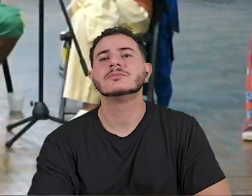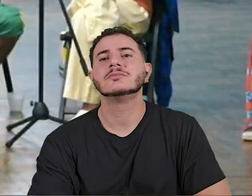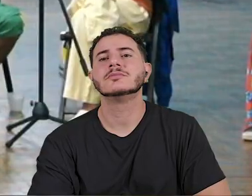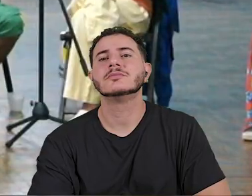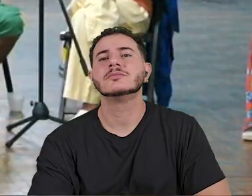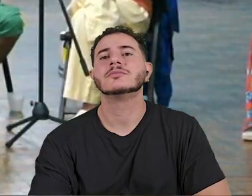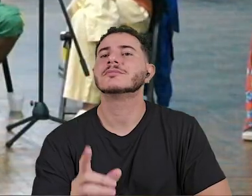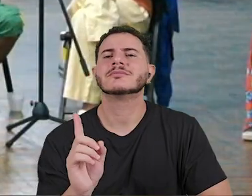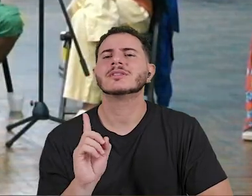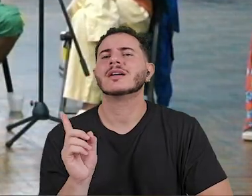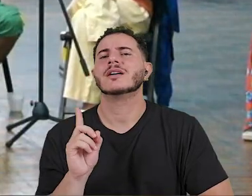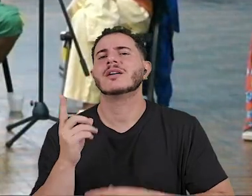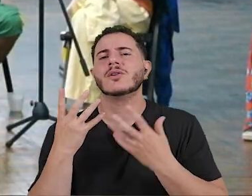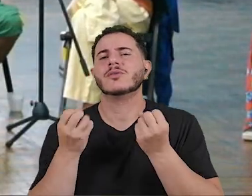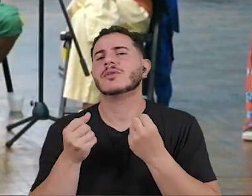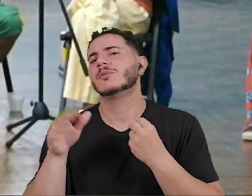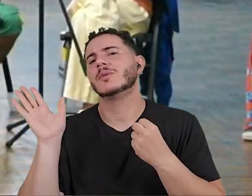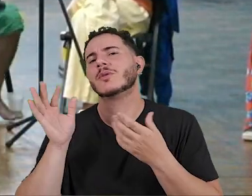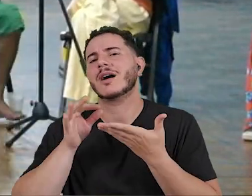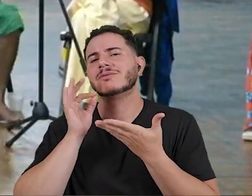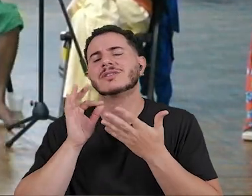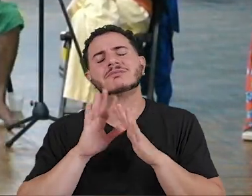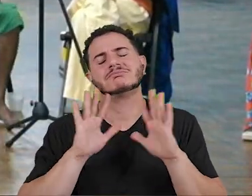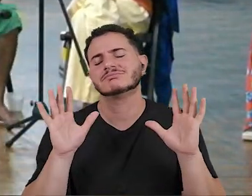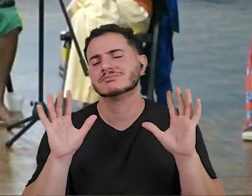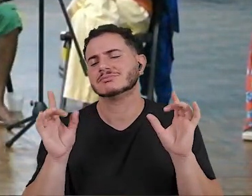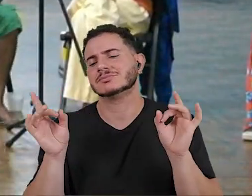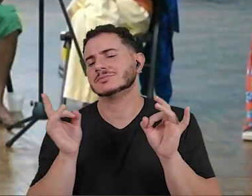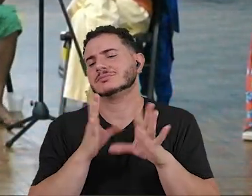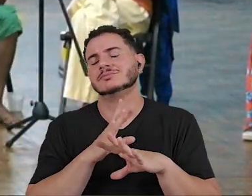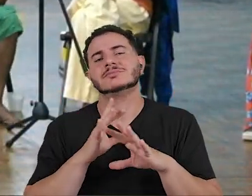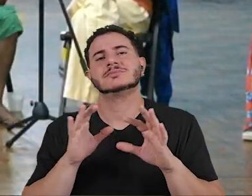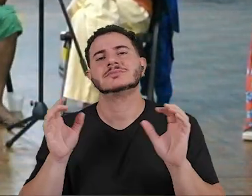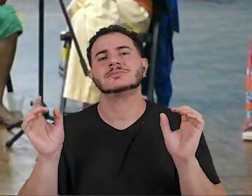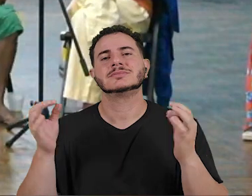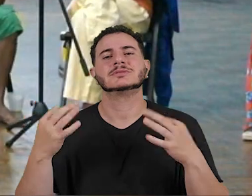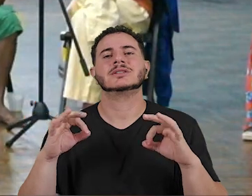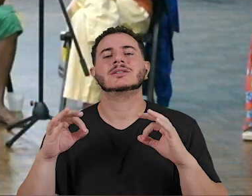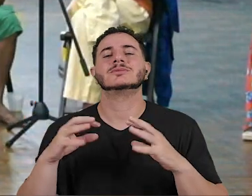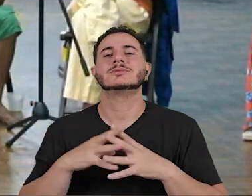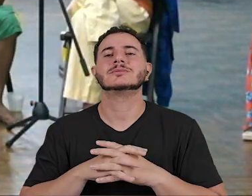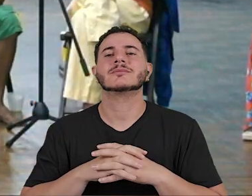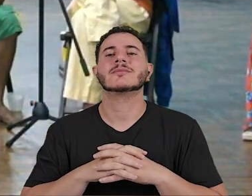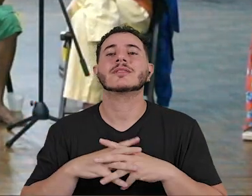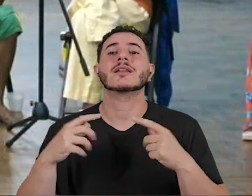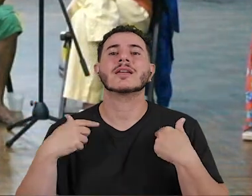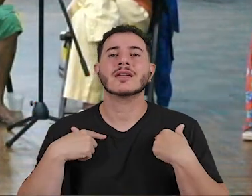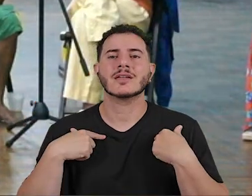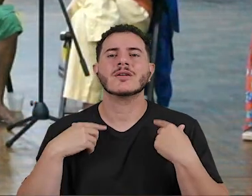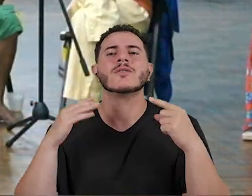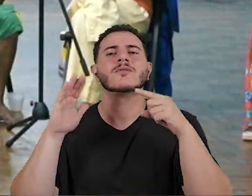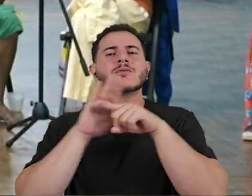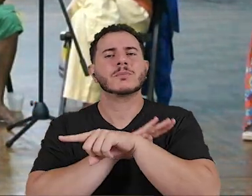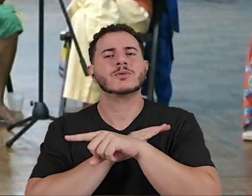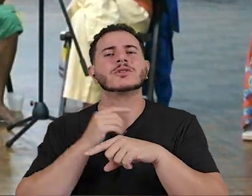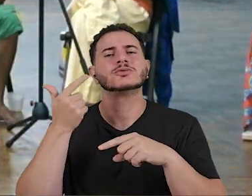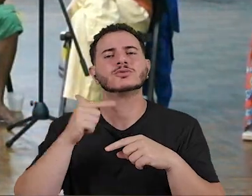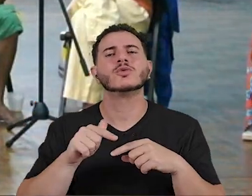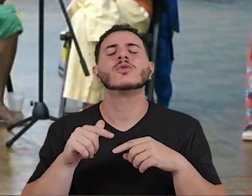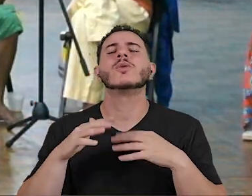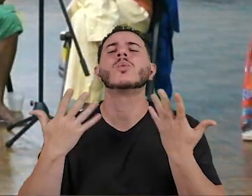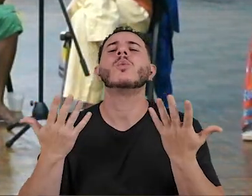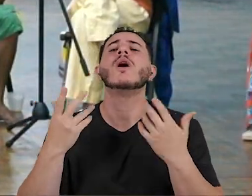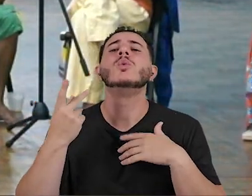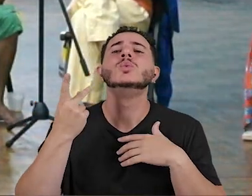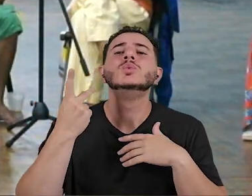Eu tenho uma pergunta pro Valt. Eu vou fazer a mesma pergunta que eu fiz pro Gordinho. Qual que é a sua memória mais antiga do